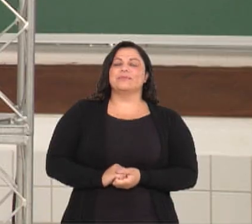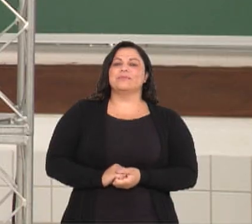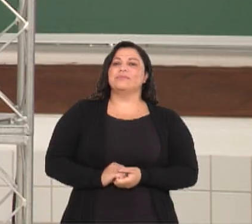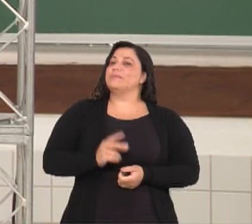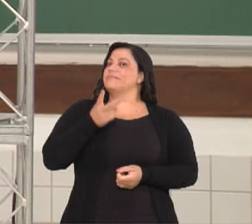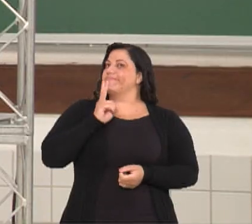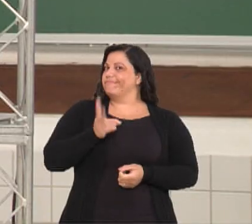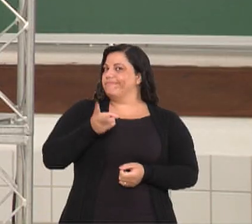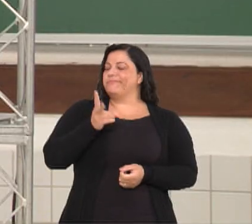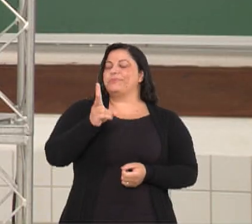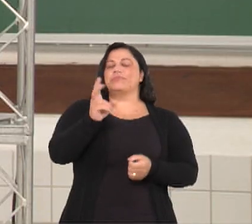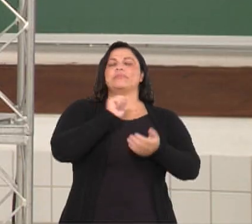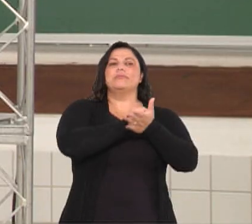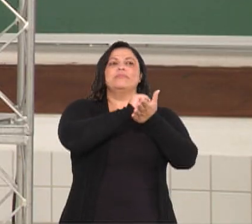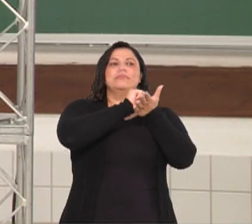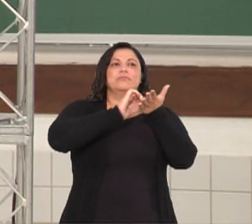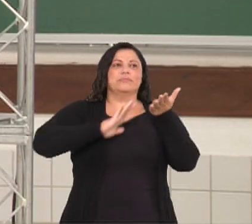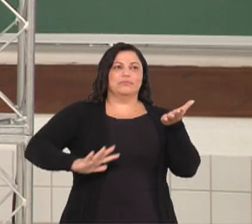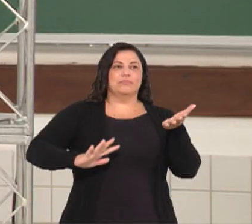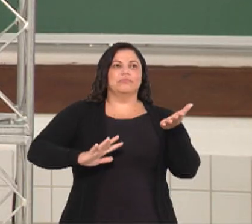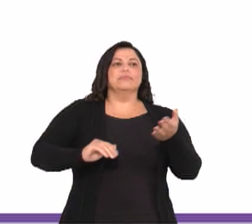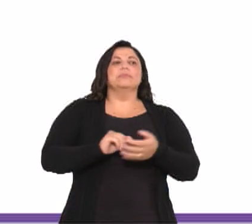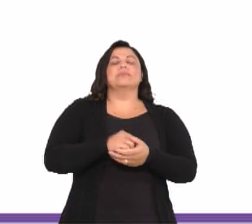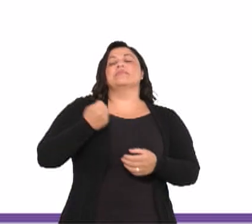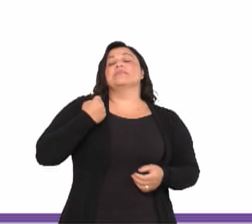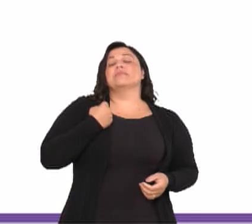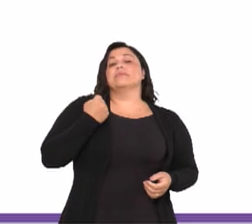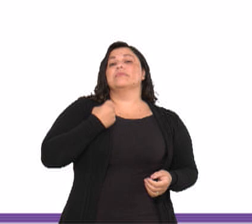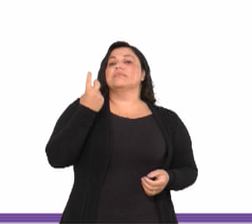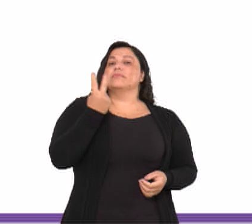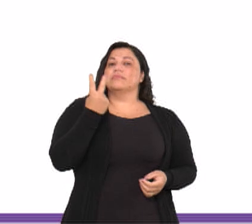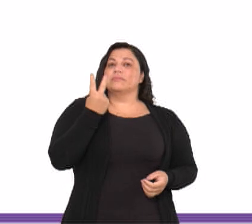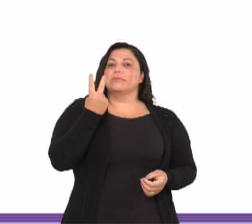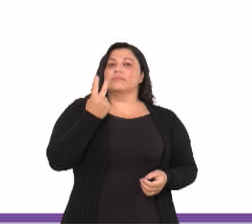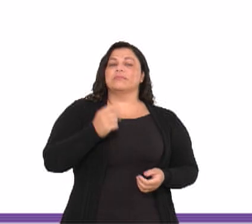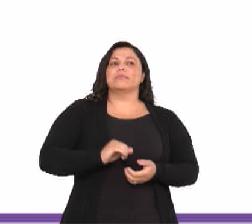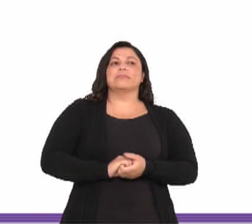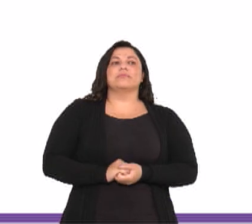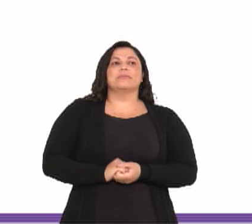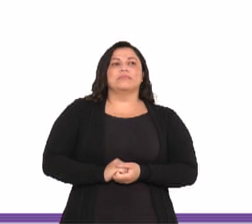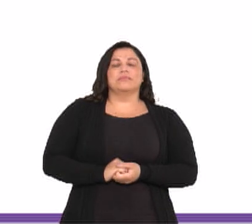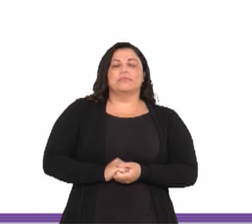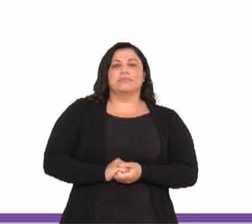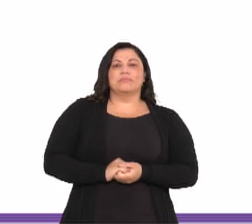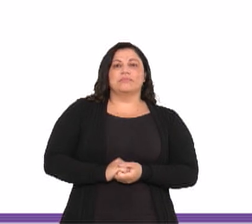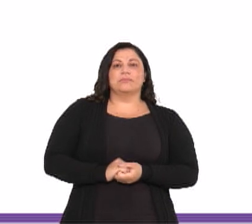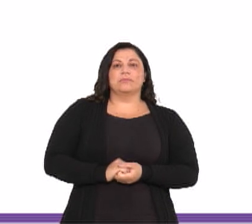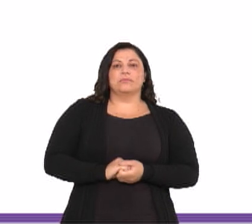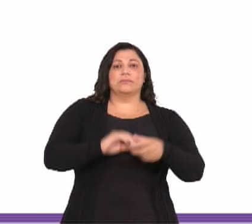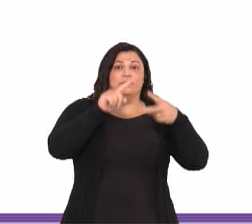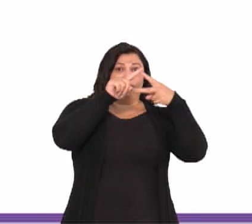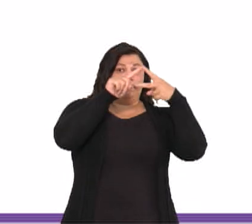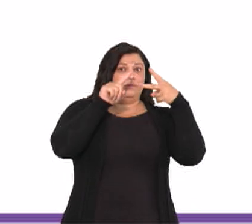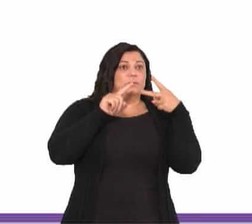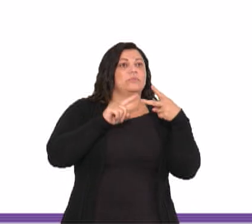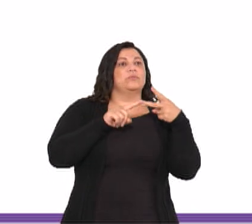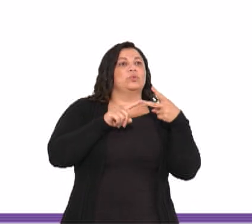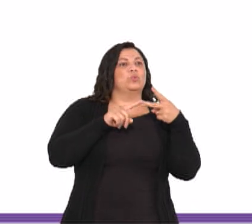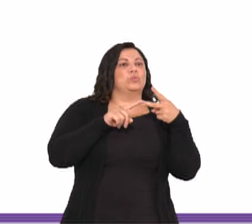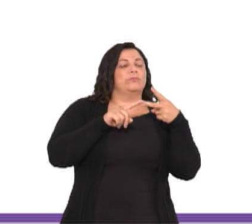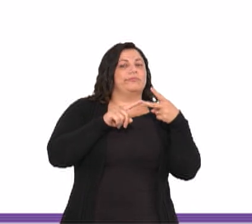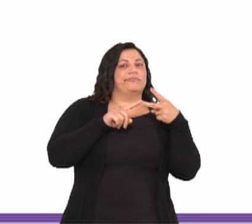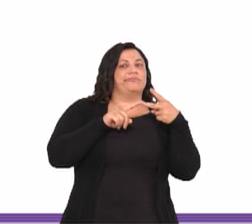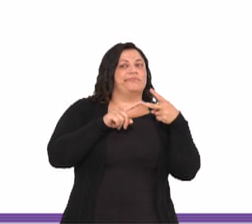conteúdos, avançando aqui nos exercícios, a gente tem o número 2. Duas cargas elétricas